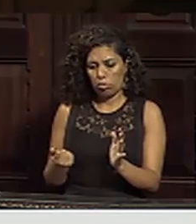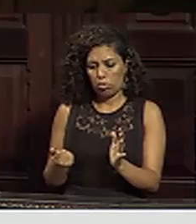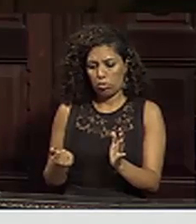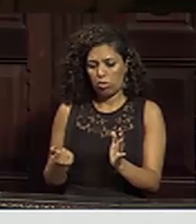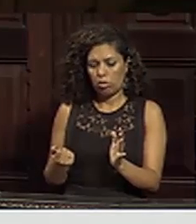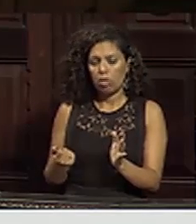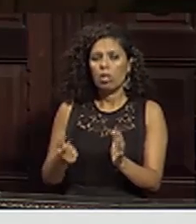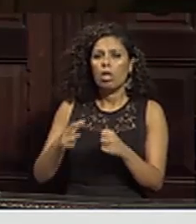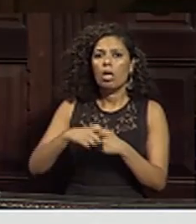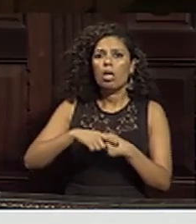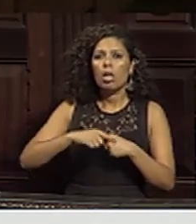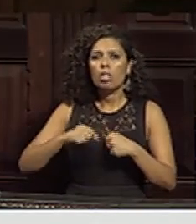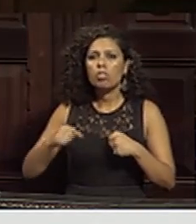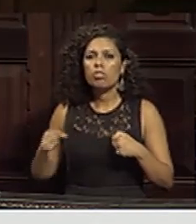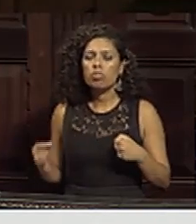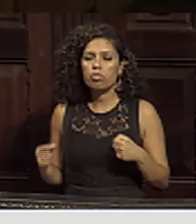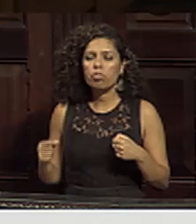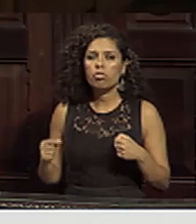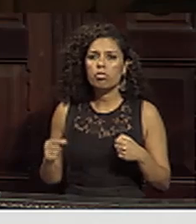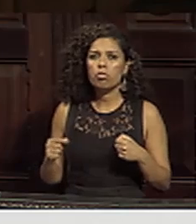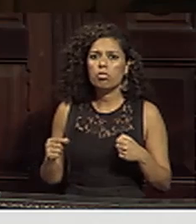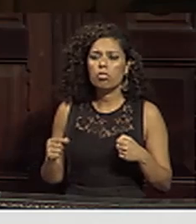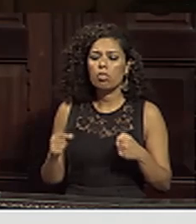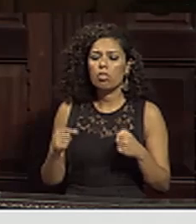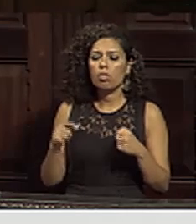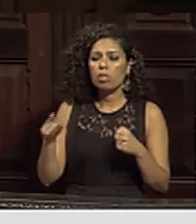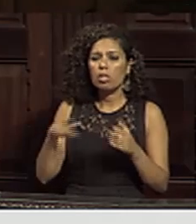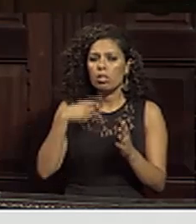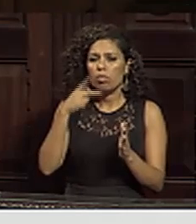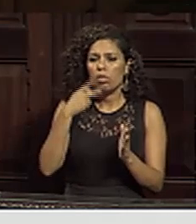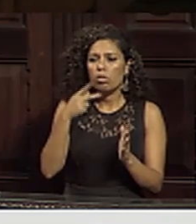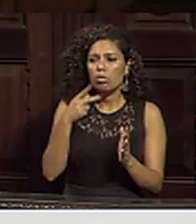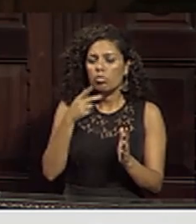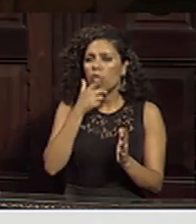Motta e Charles de Gaulle,